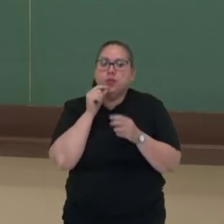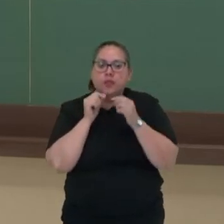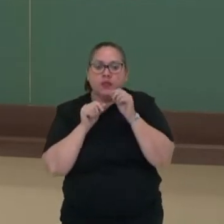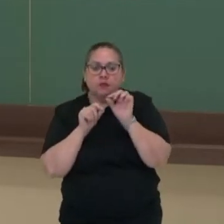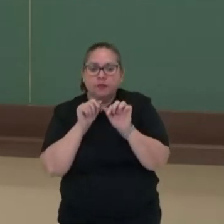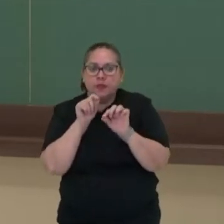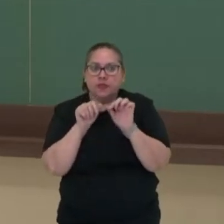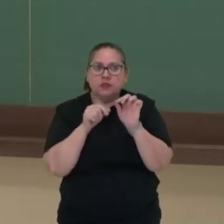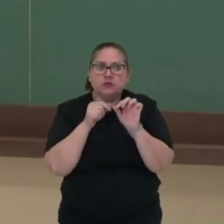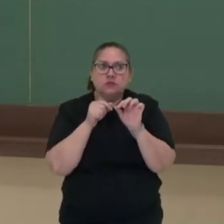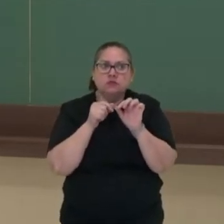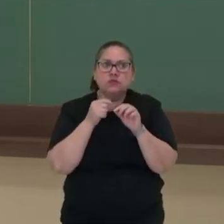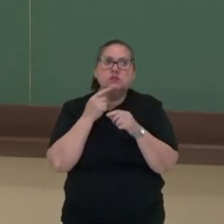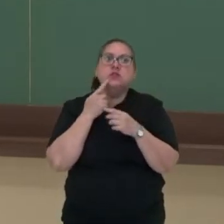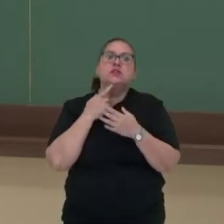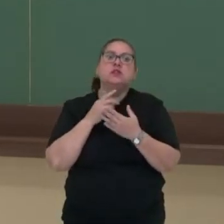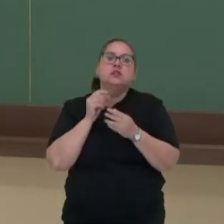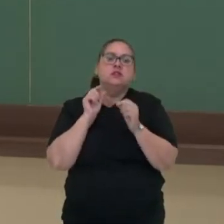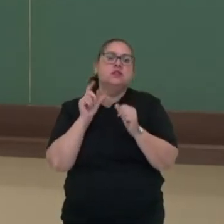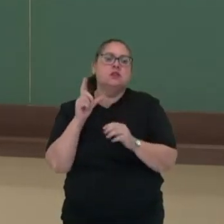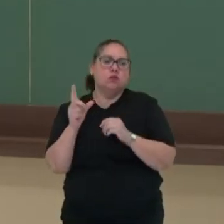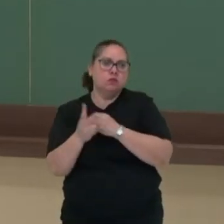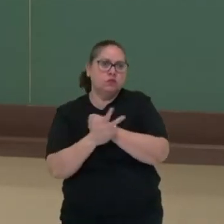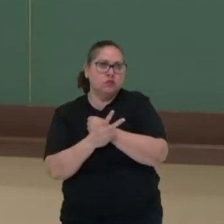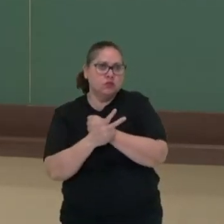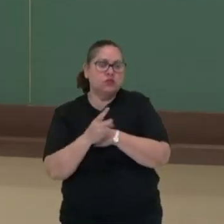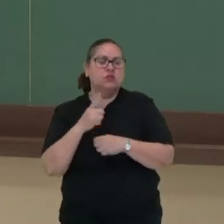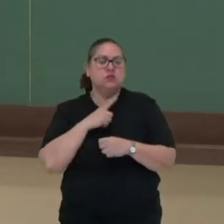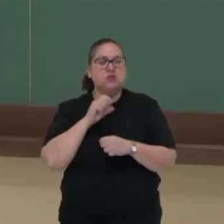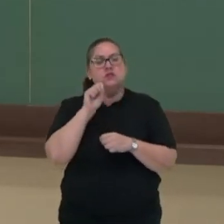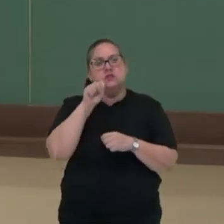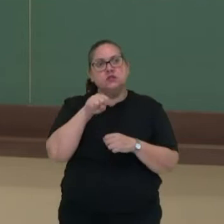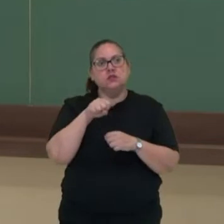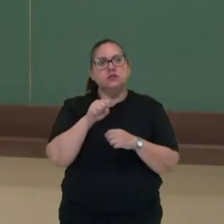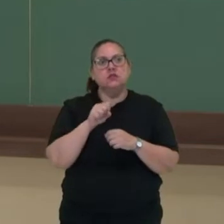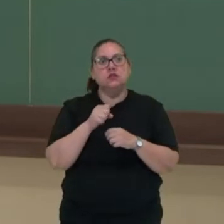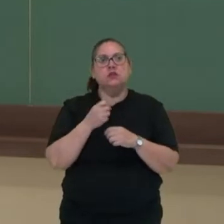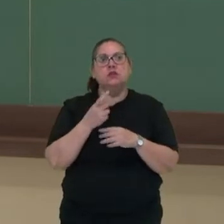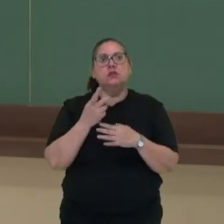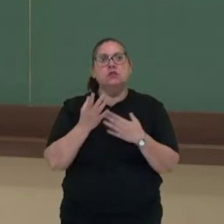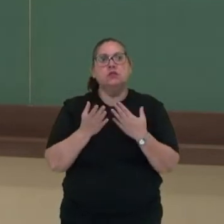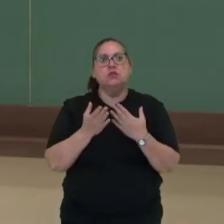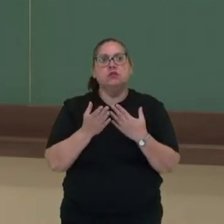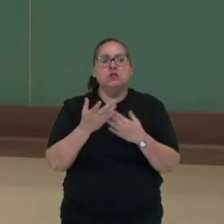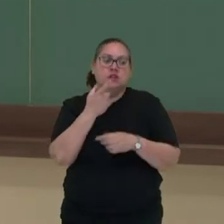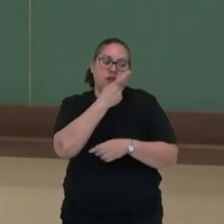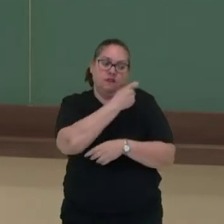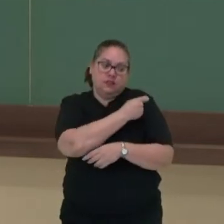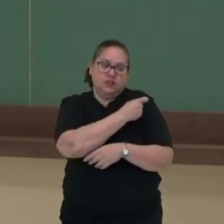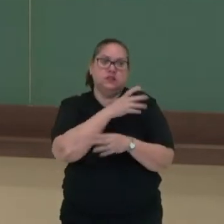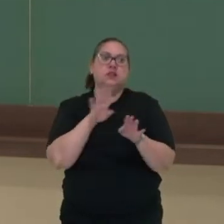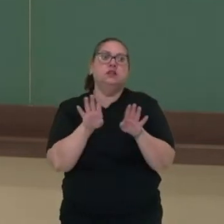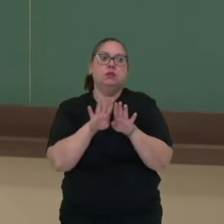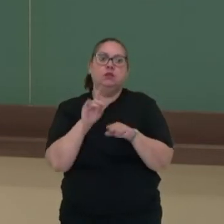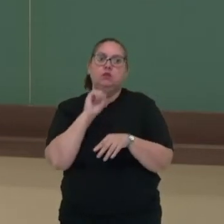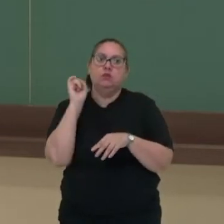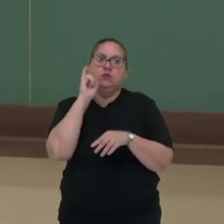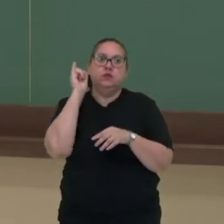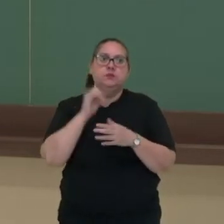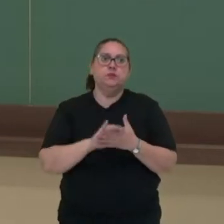da saliva, então tem como se proteger? Tem. E tem mais uma coisa, a vacina, que é o mais